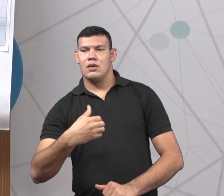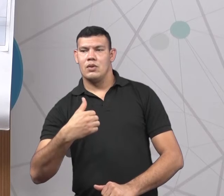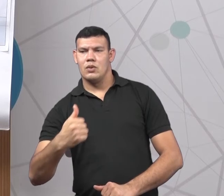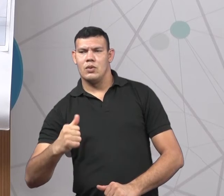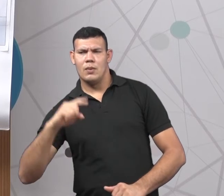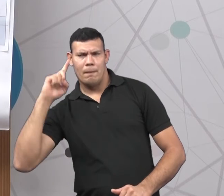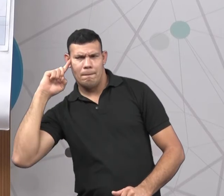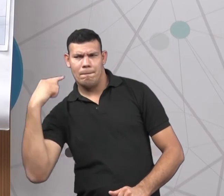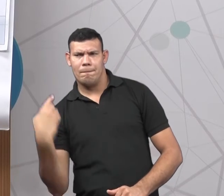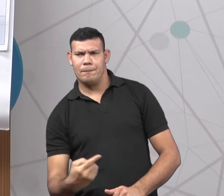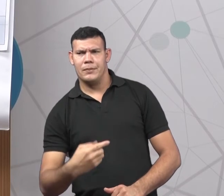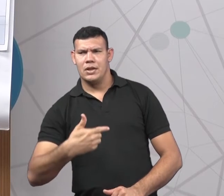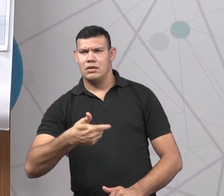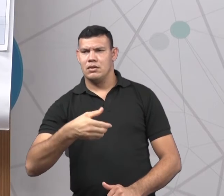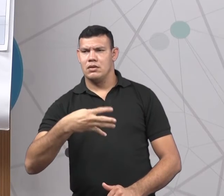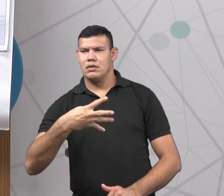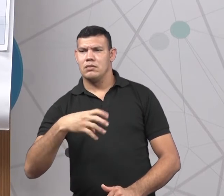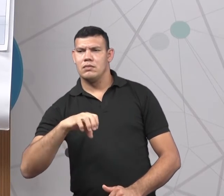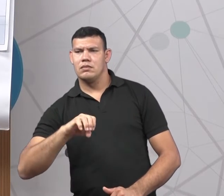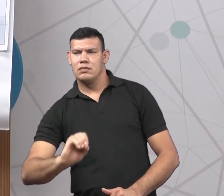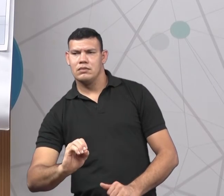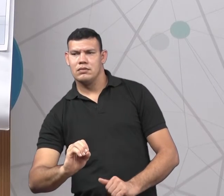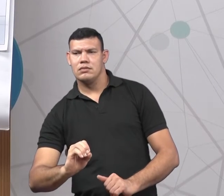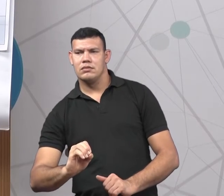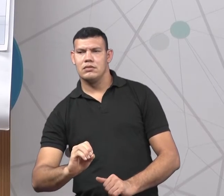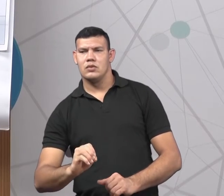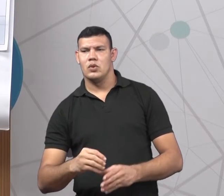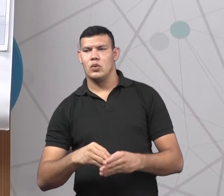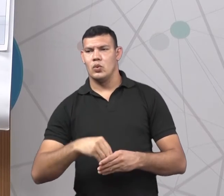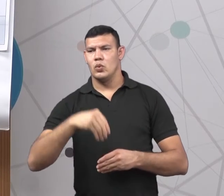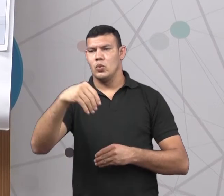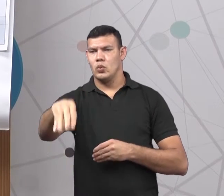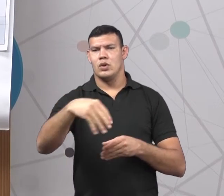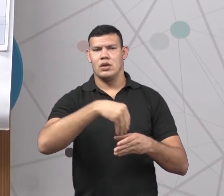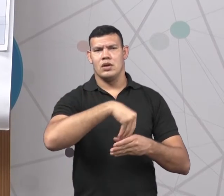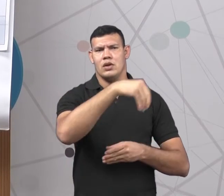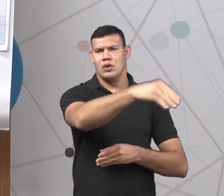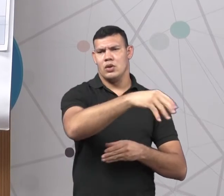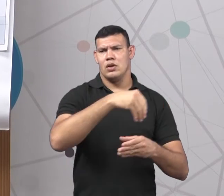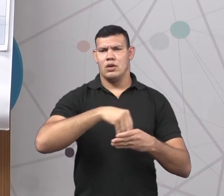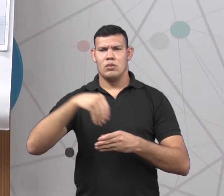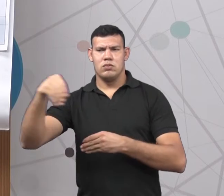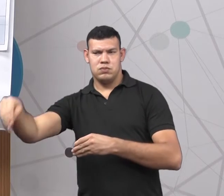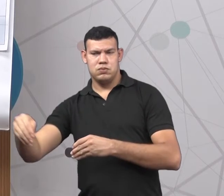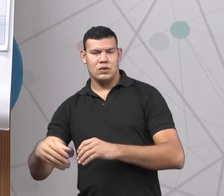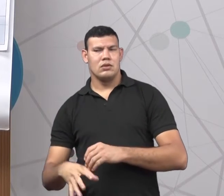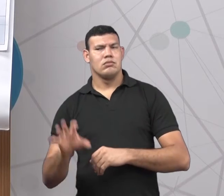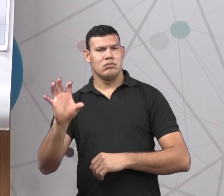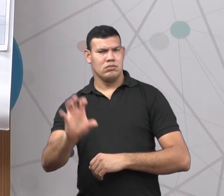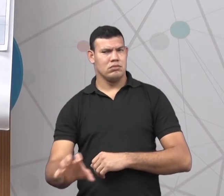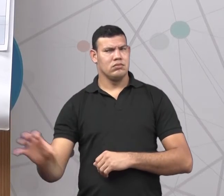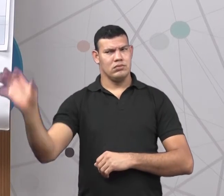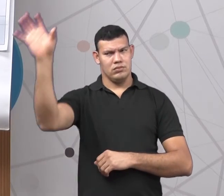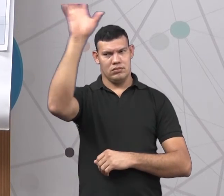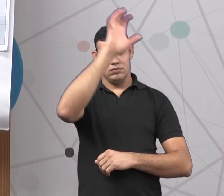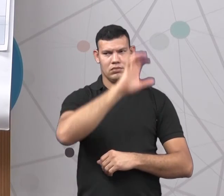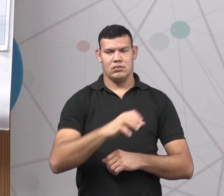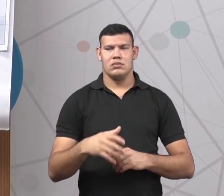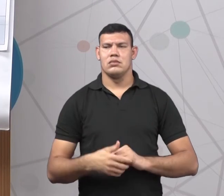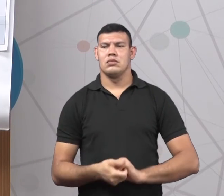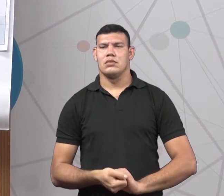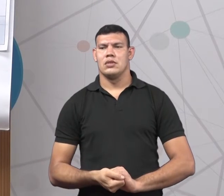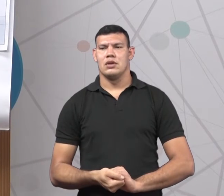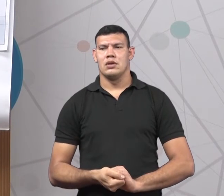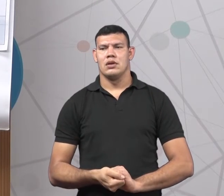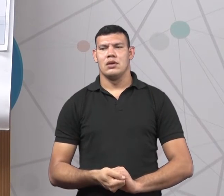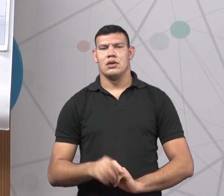341.240 pessoas que saíram para morar em outras regiões, que saíram do Centro-Oeste para morar em outras regiões.